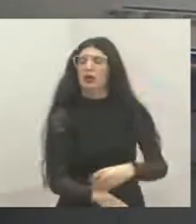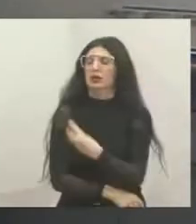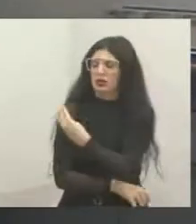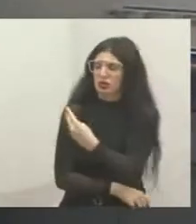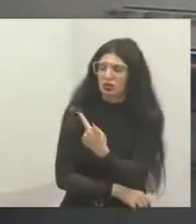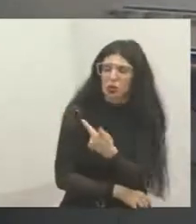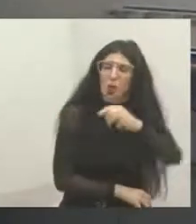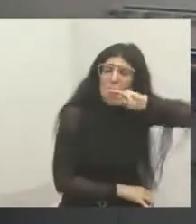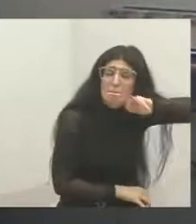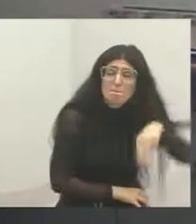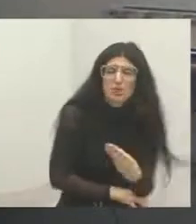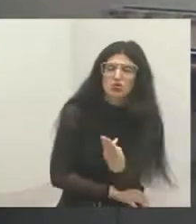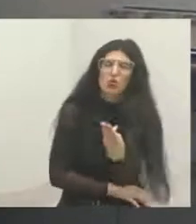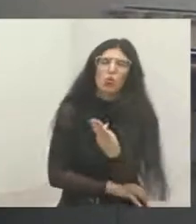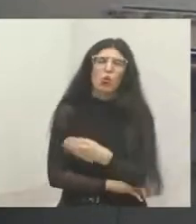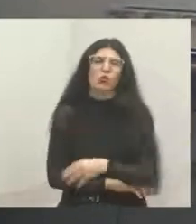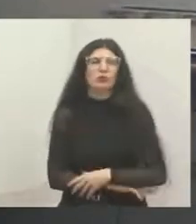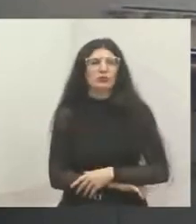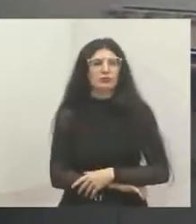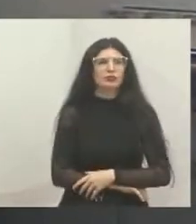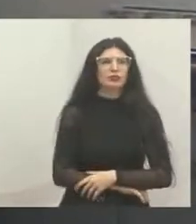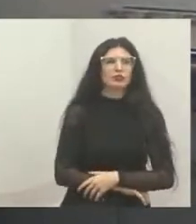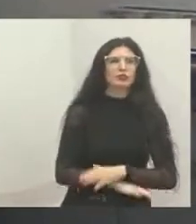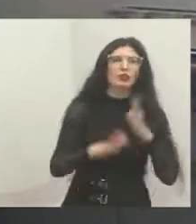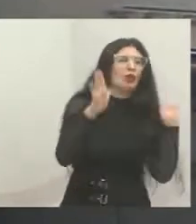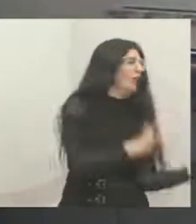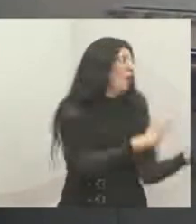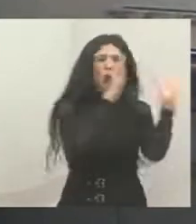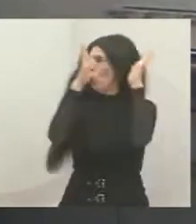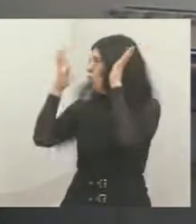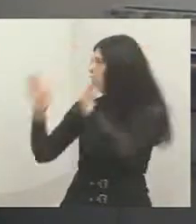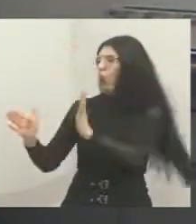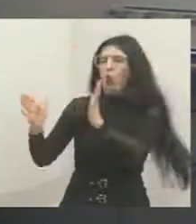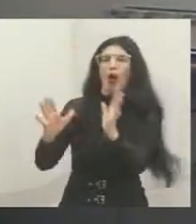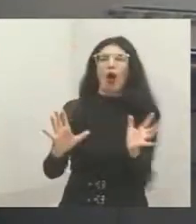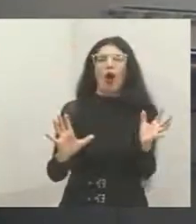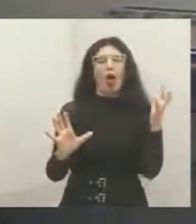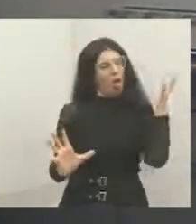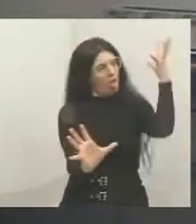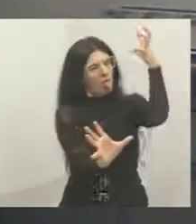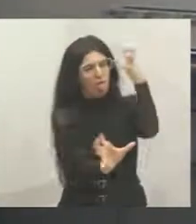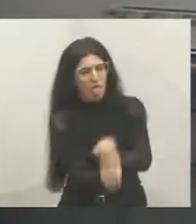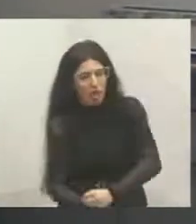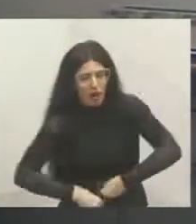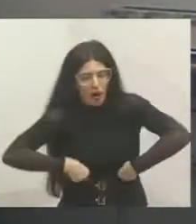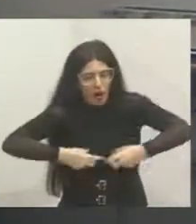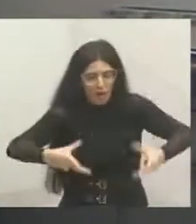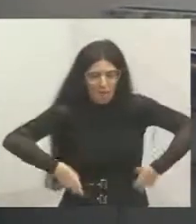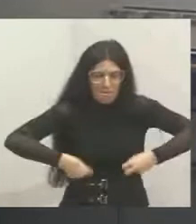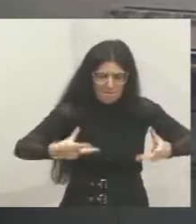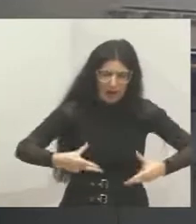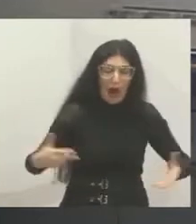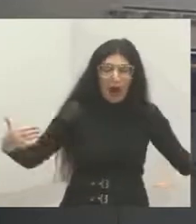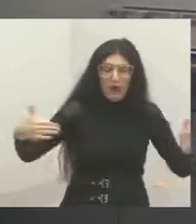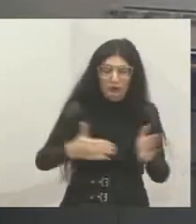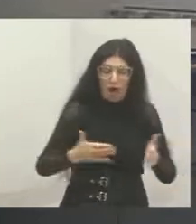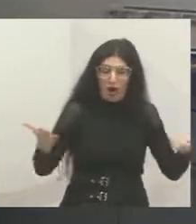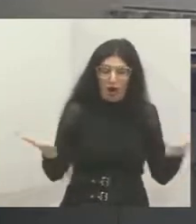31 milhões. Do outro lado, tem o total das despesas que foram empenhadas até